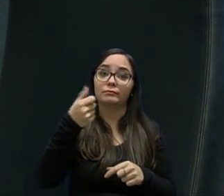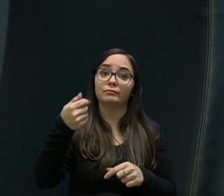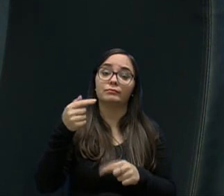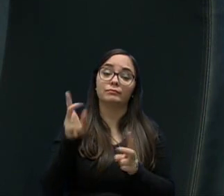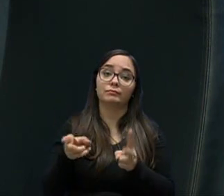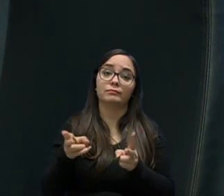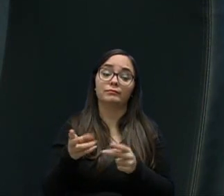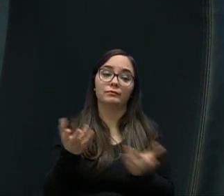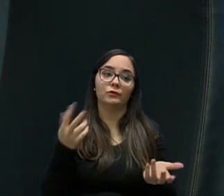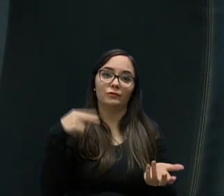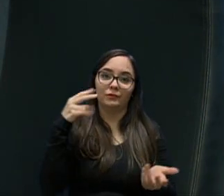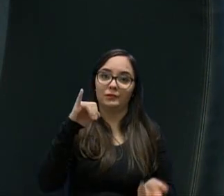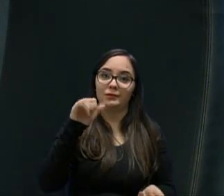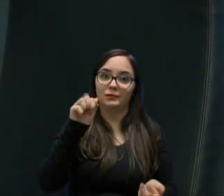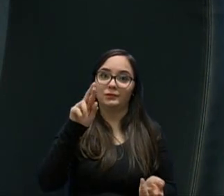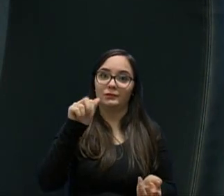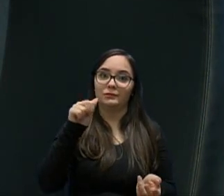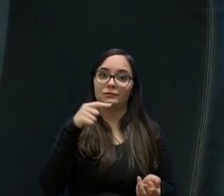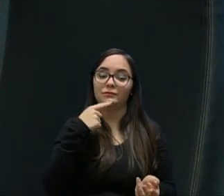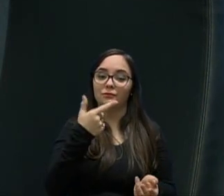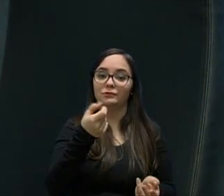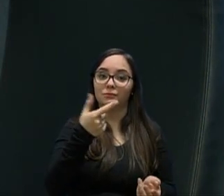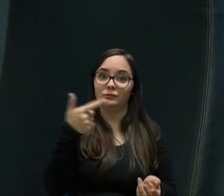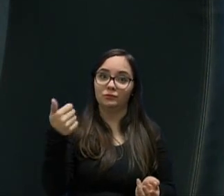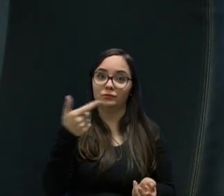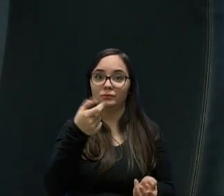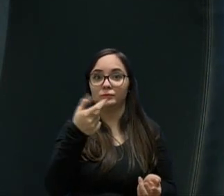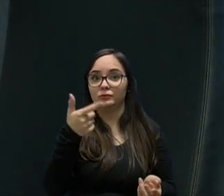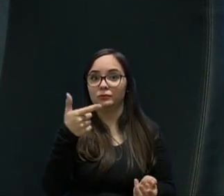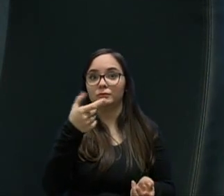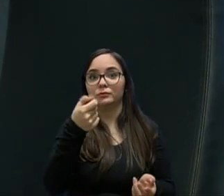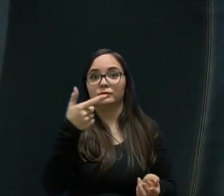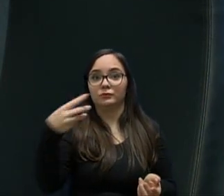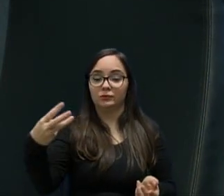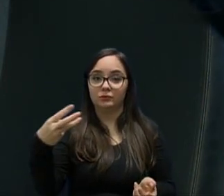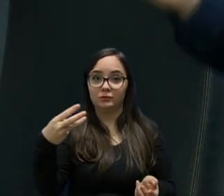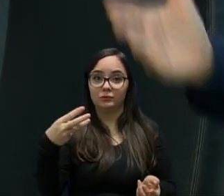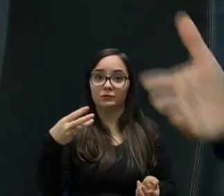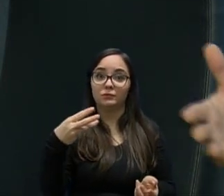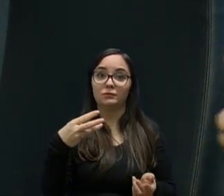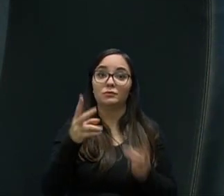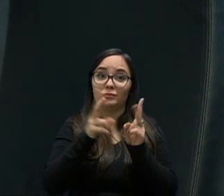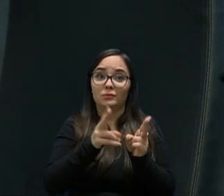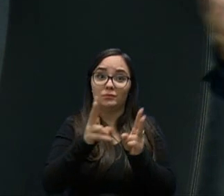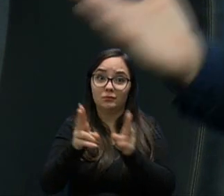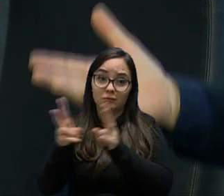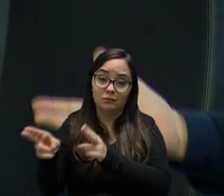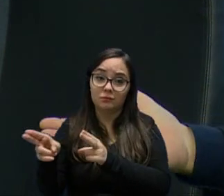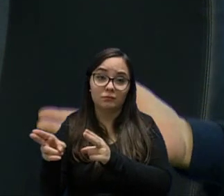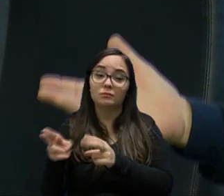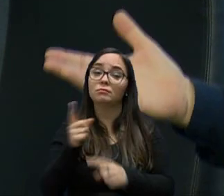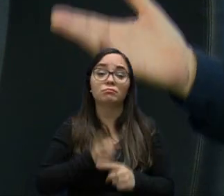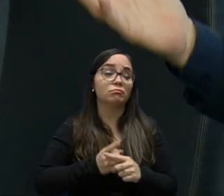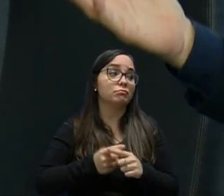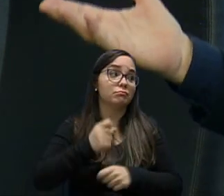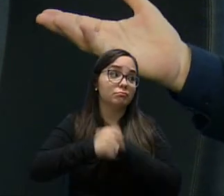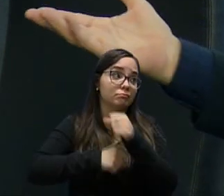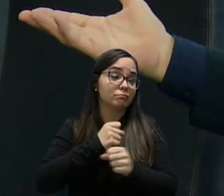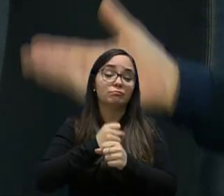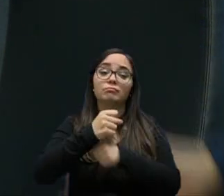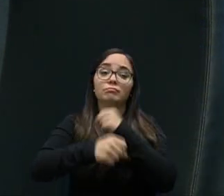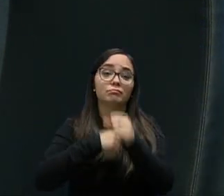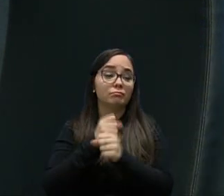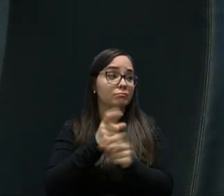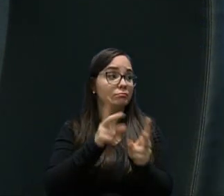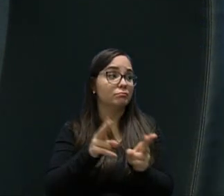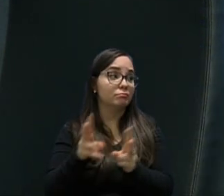vereador iara fala que as previsões 2021/22 três elas se repetem é porque sempre feito assim mesmo